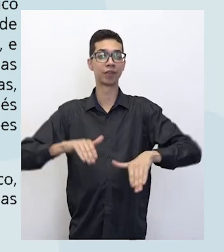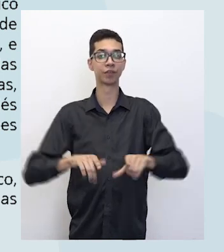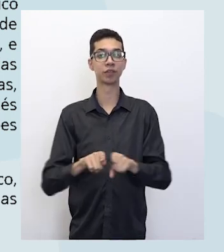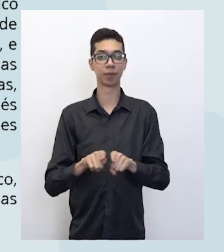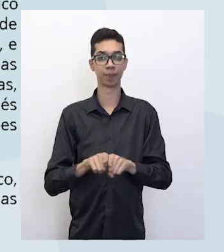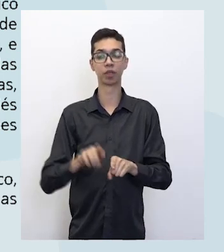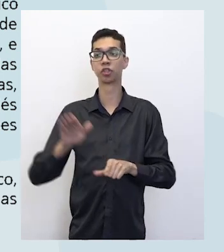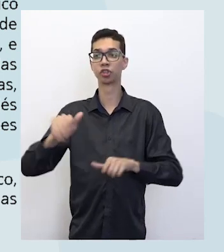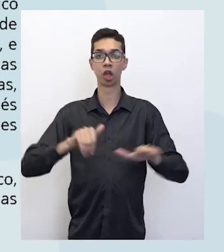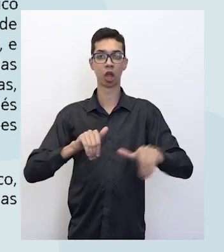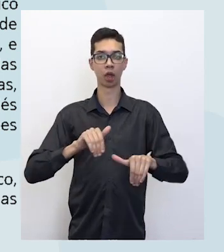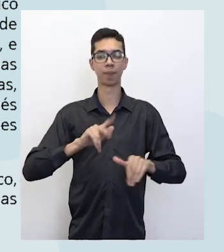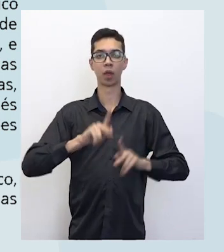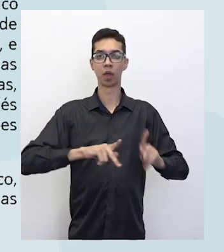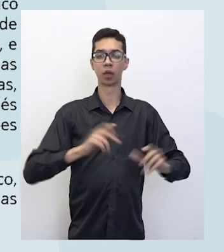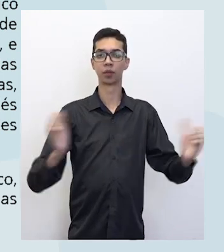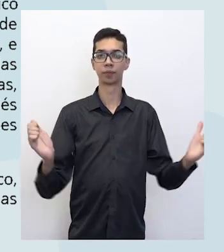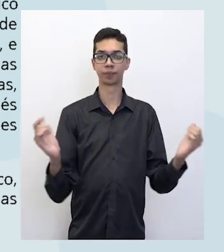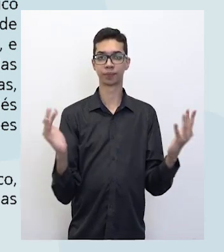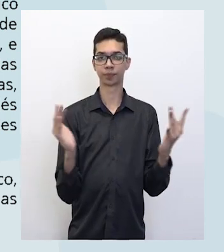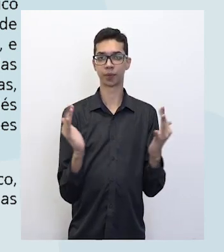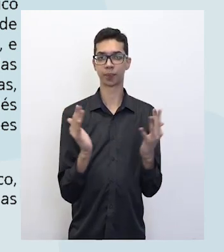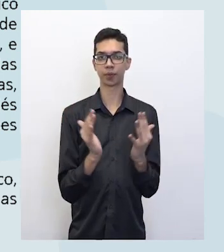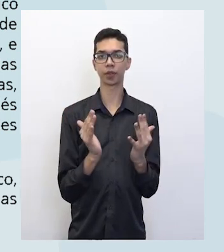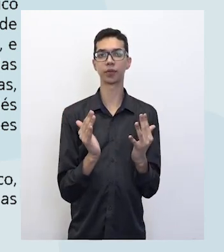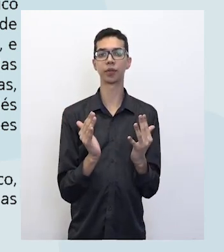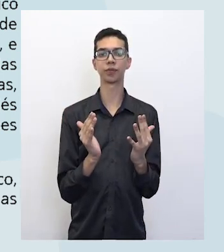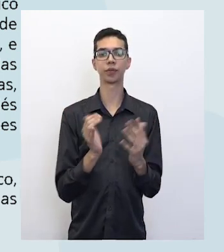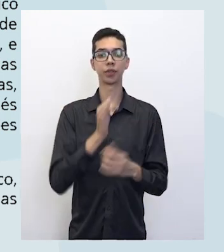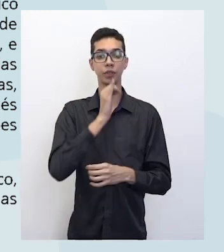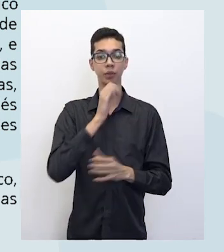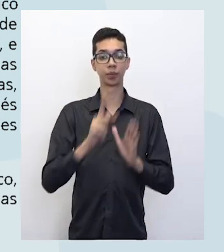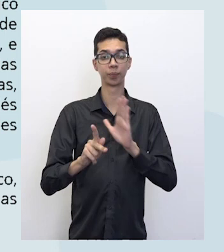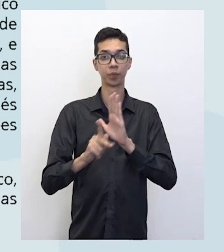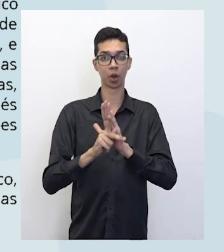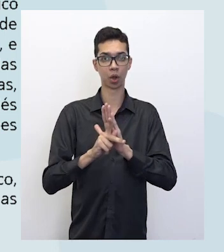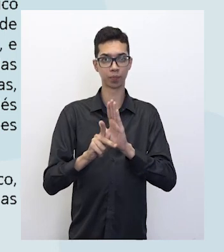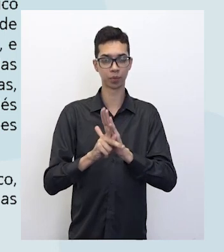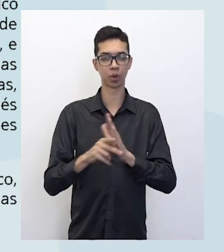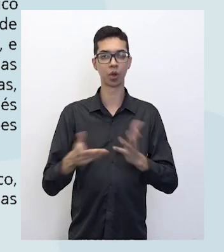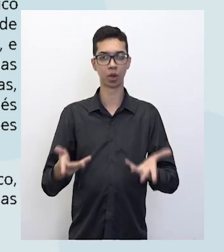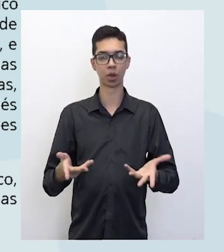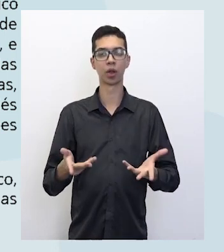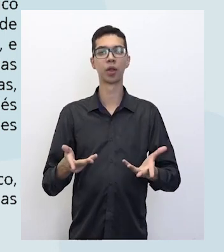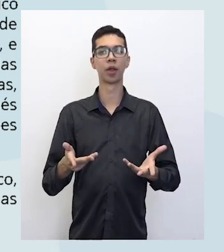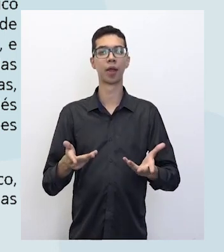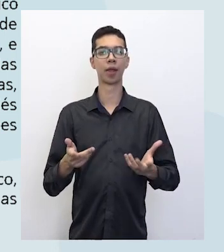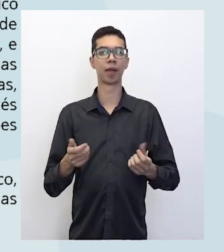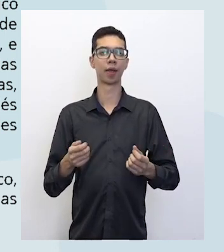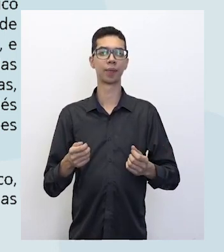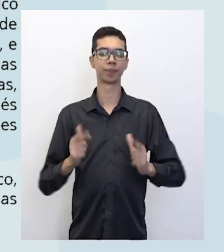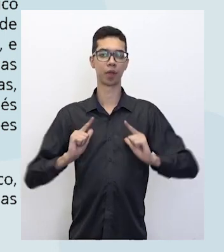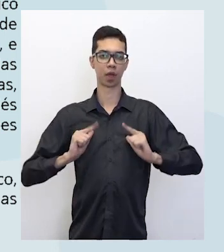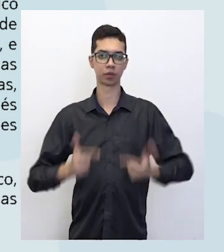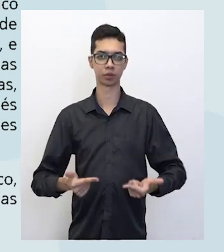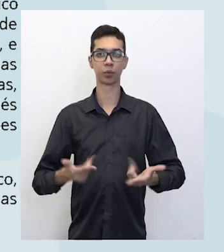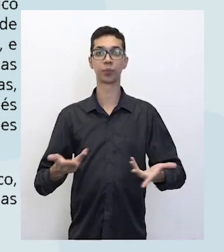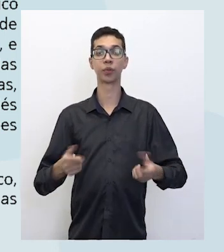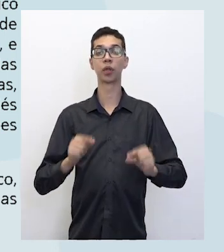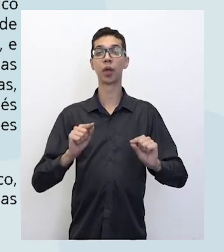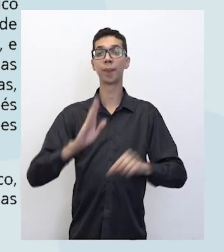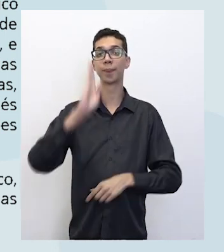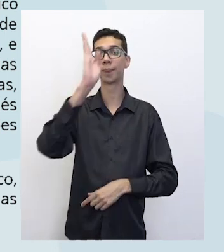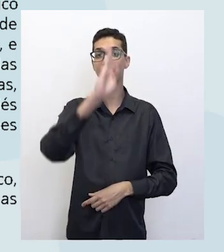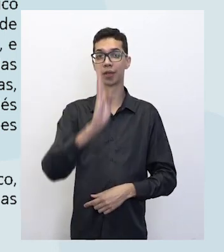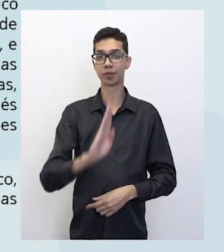público para estar fazendo parte, né, daquela ação. Aqui no Brasil, gente, um dos grandes precursores aí desse teatro